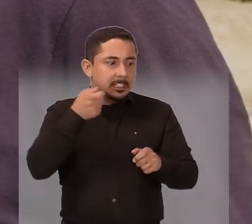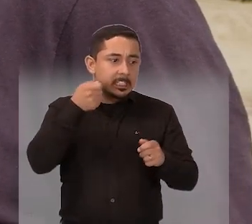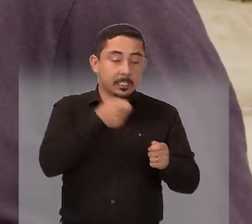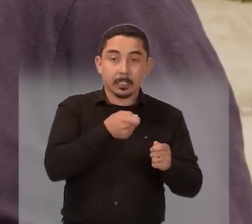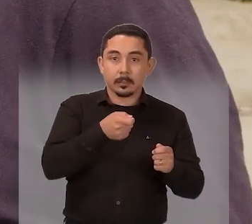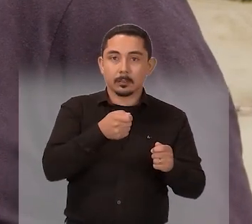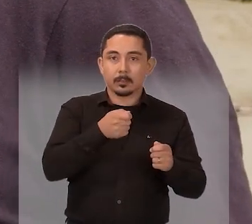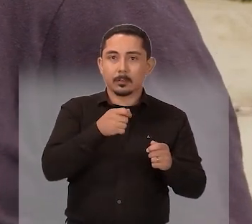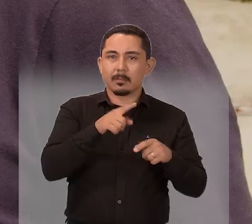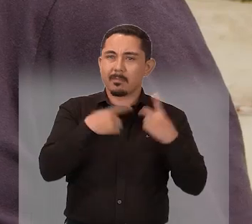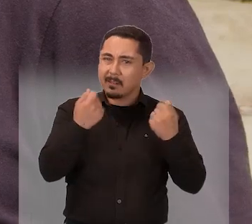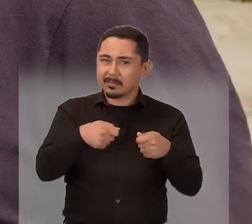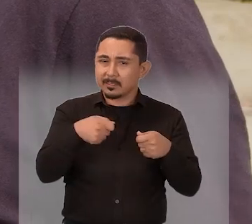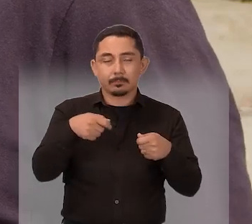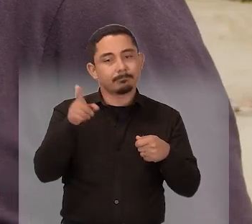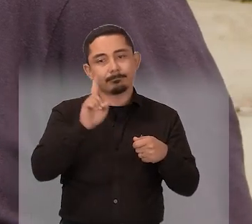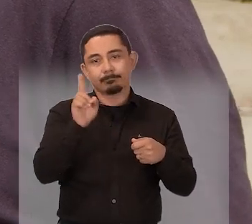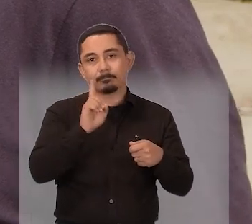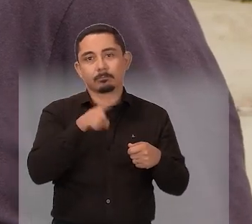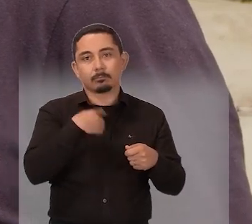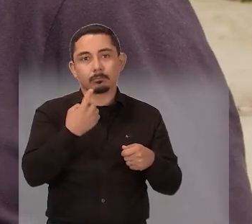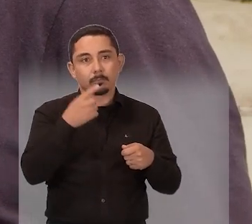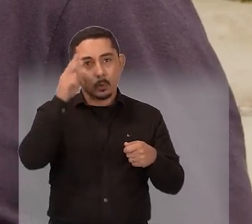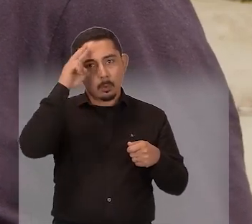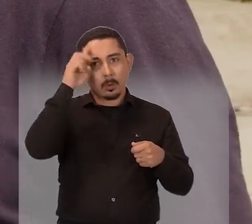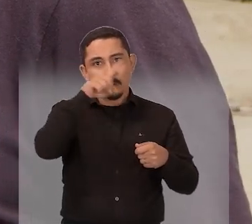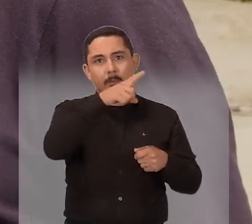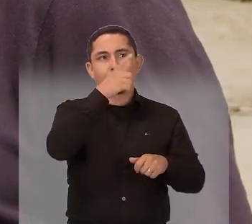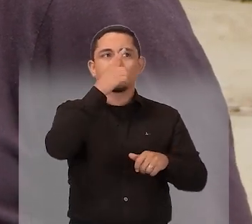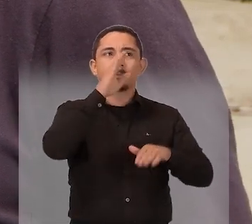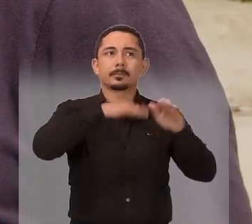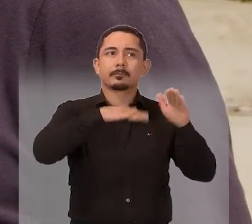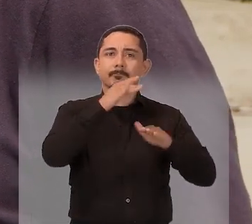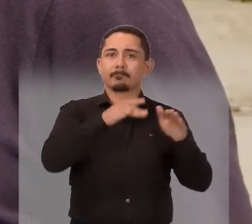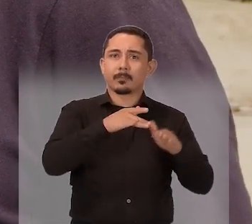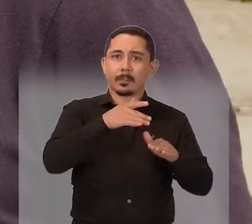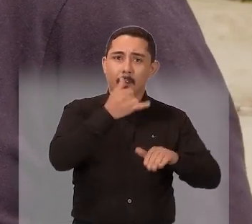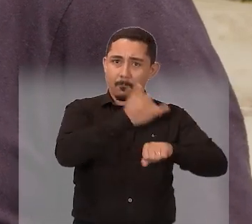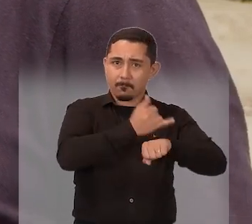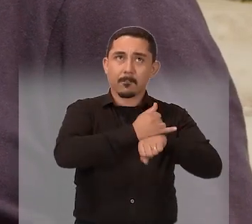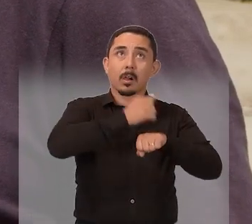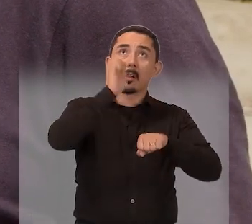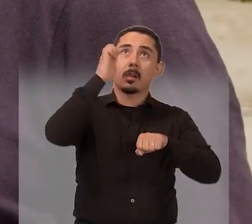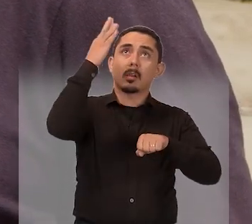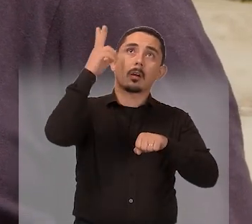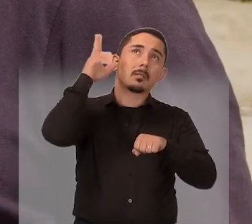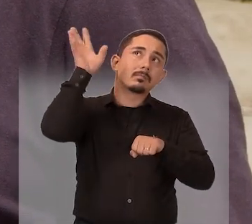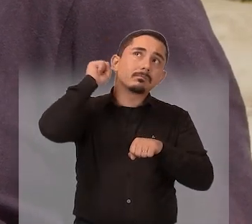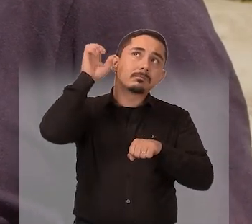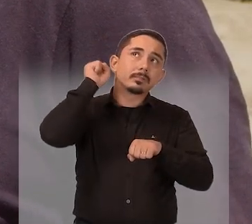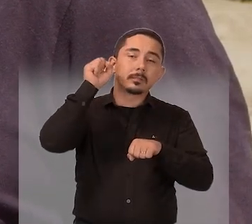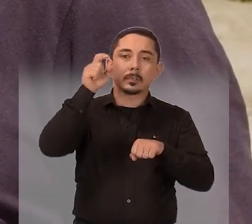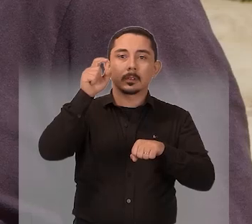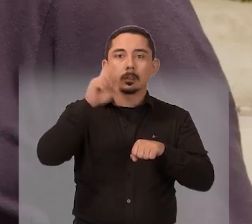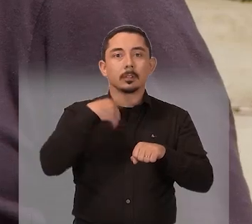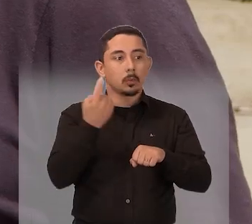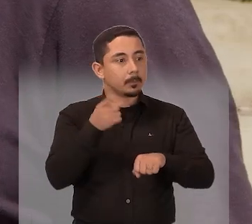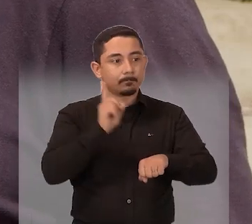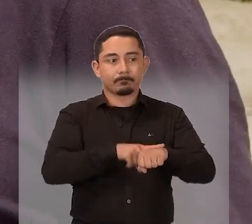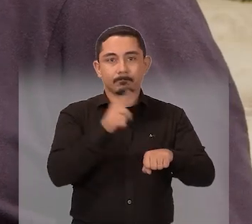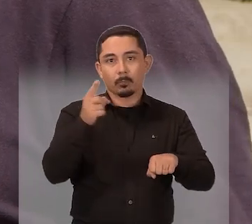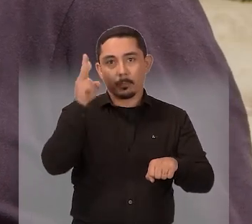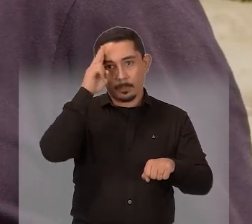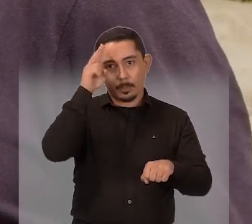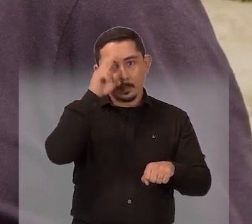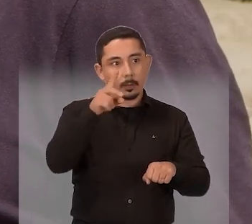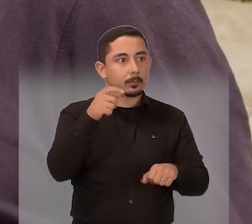com a arma de choque. Nós não precisava não, que nós levantava, quando via ele gritar, batendo nos ferros lá em cima, a gente levantava, ia escovar os dentes, e